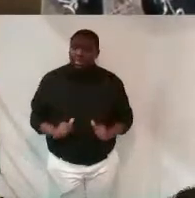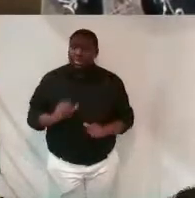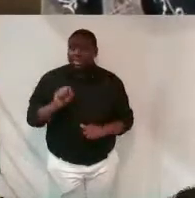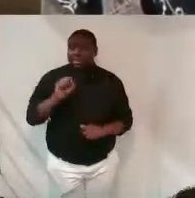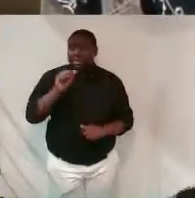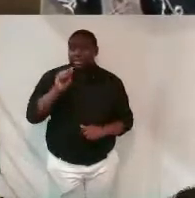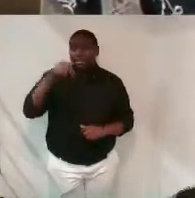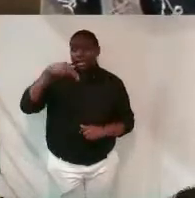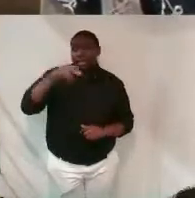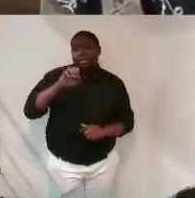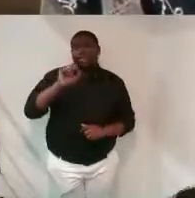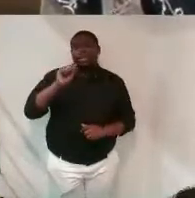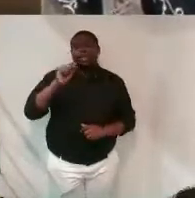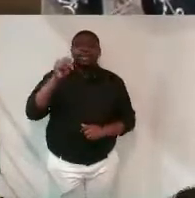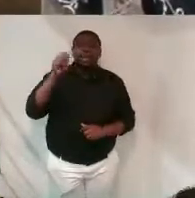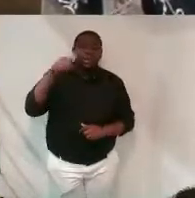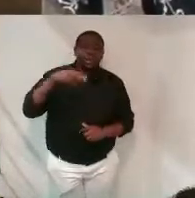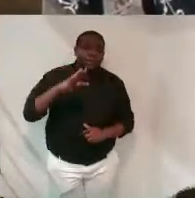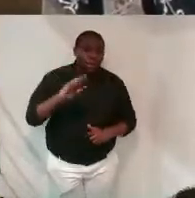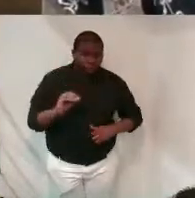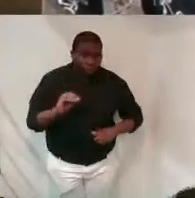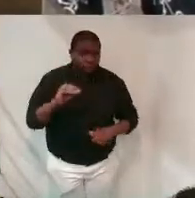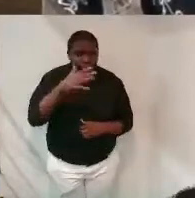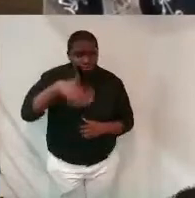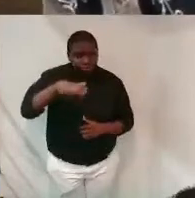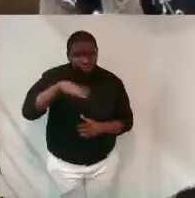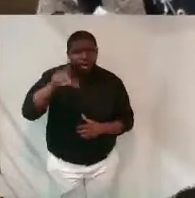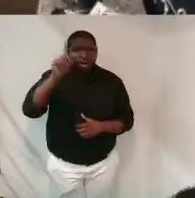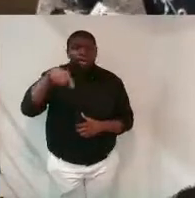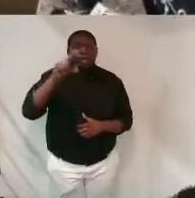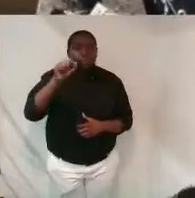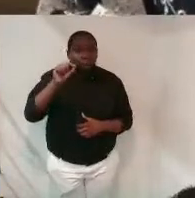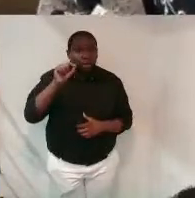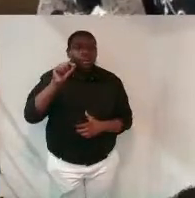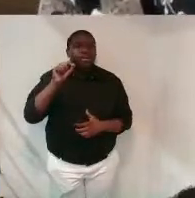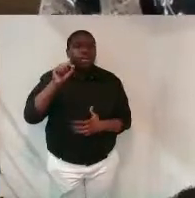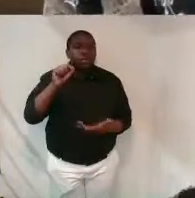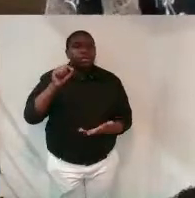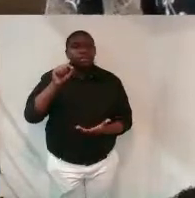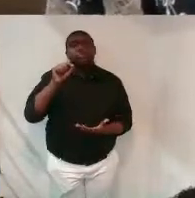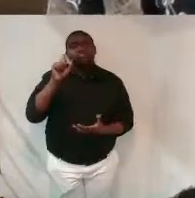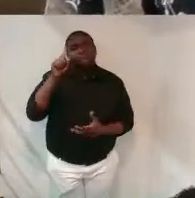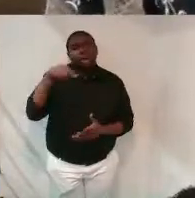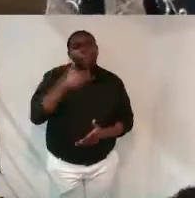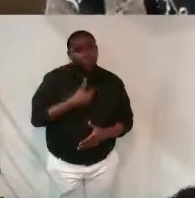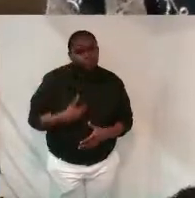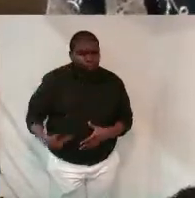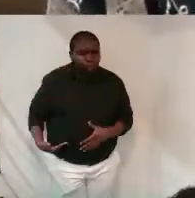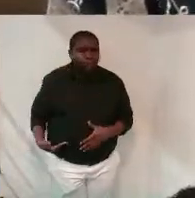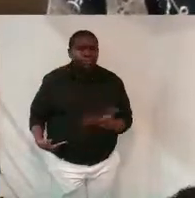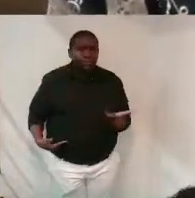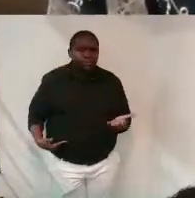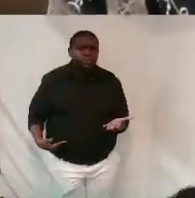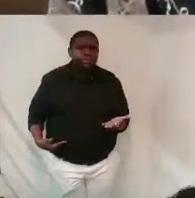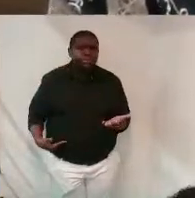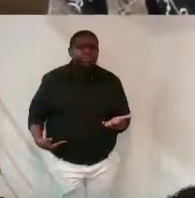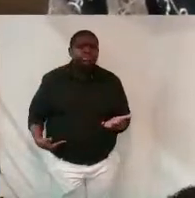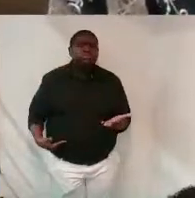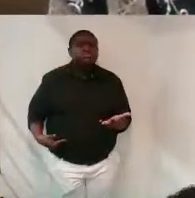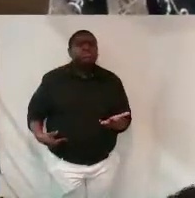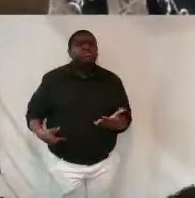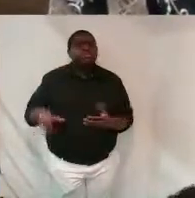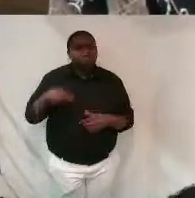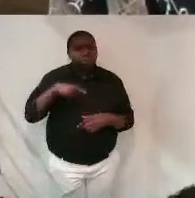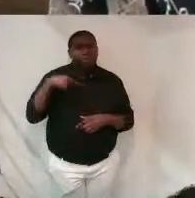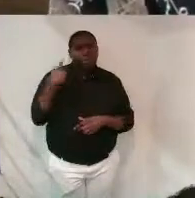do saneamento, em seus diversos componentes, são essencialmente públicos. No entanto, a nossa